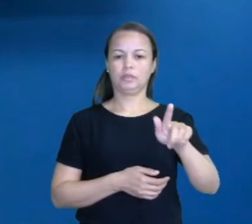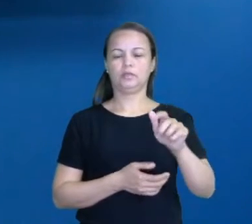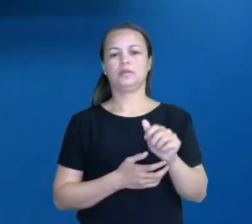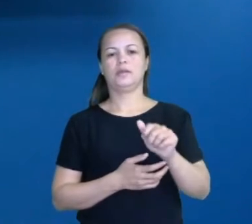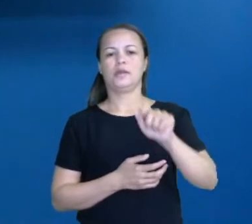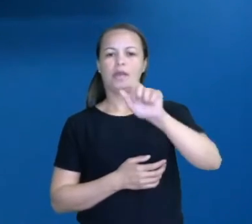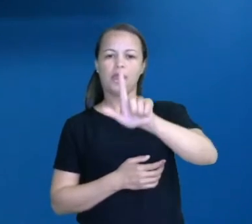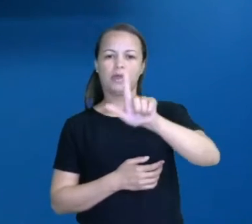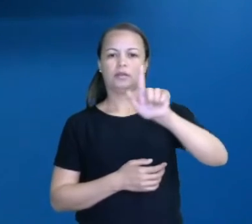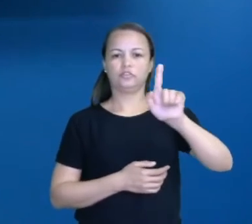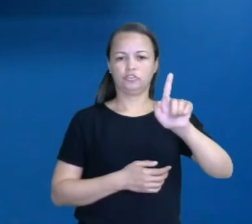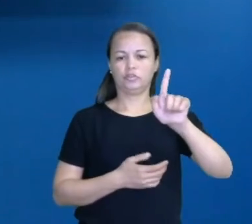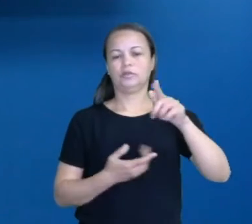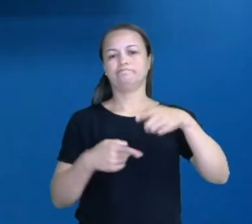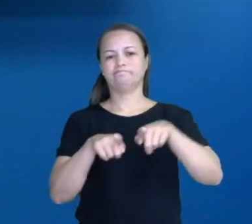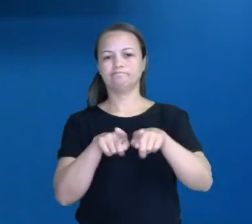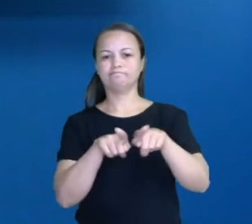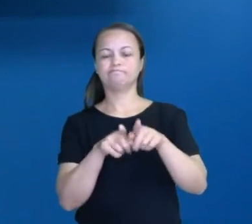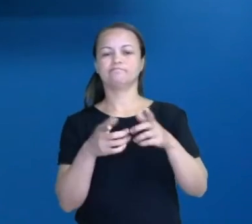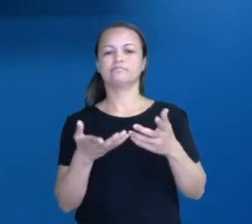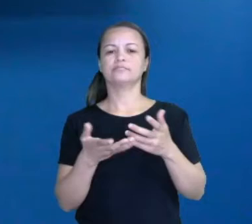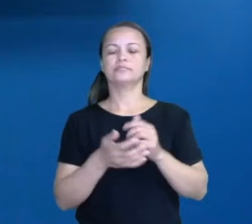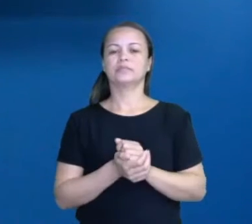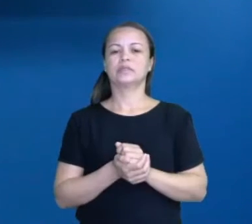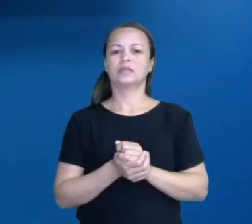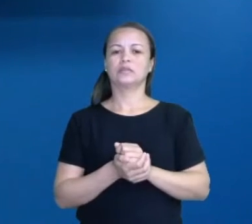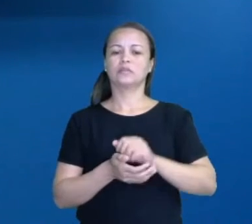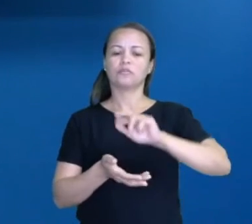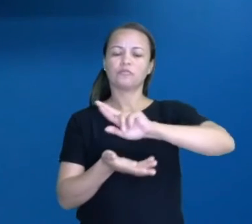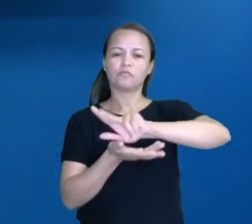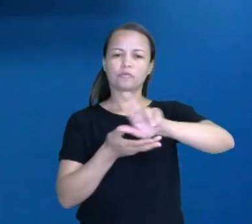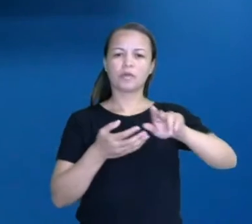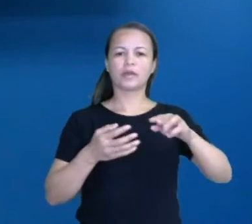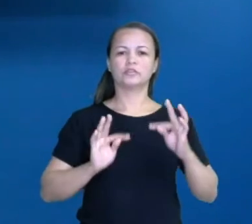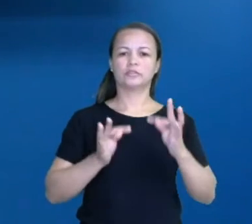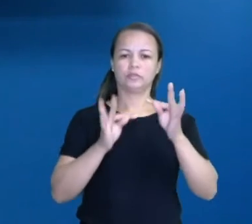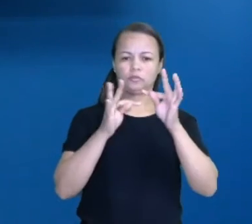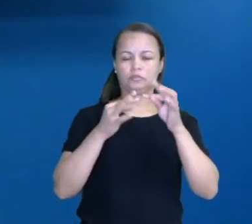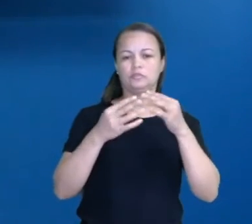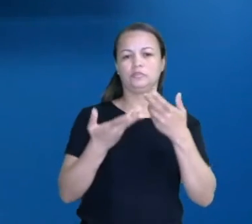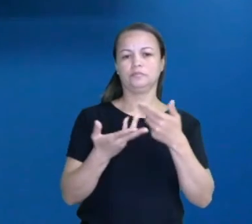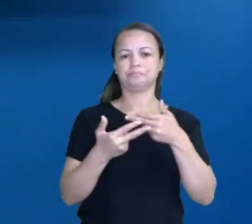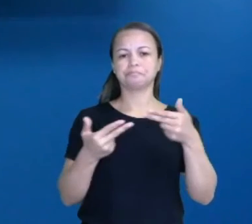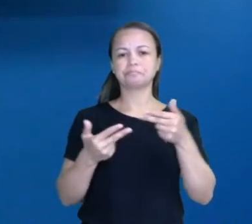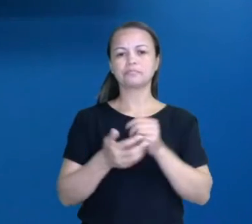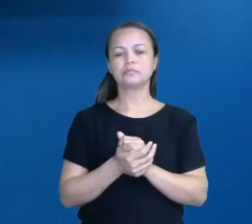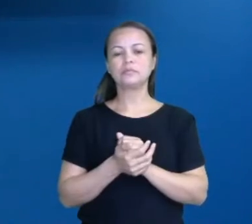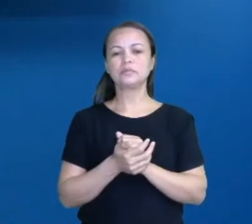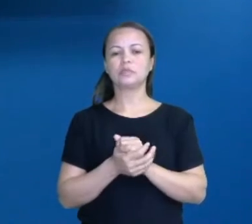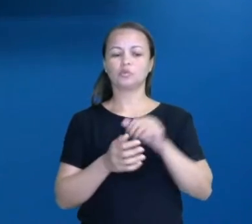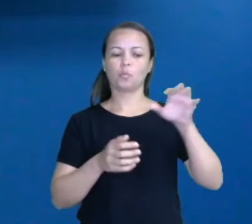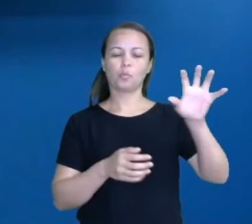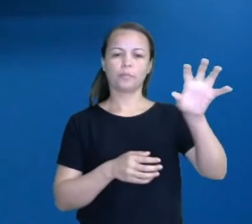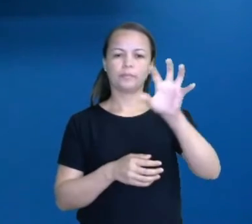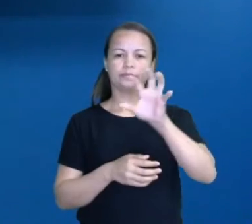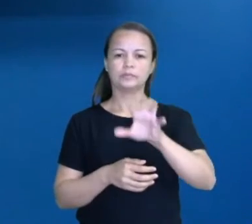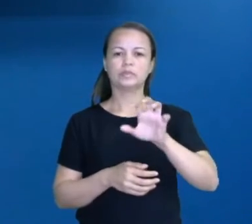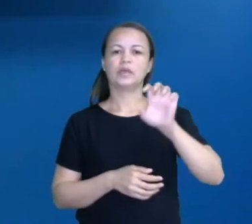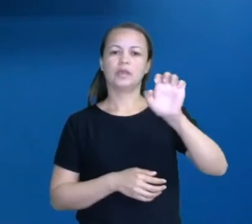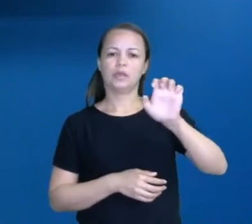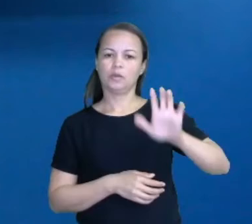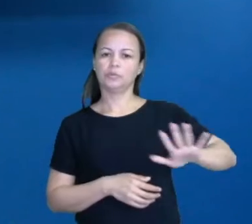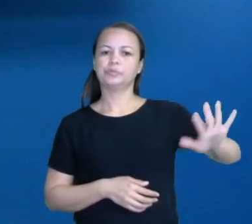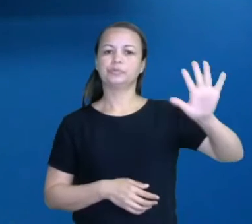as grandes multinacionais, elas são localizadas nesses países, né? Do bloco